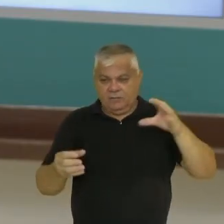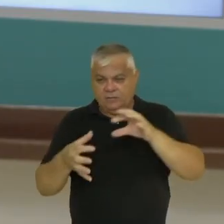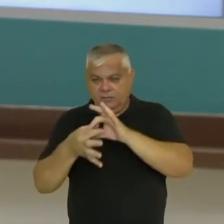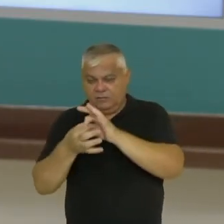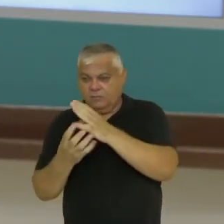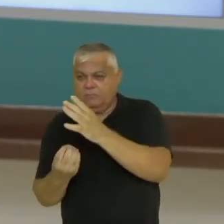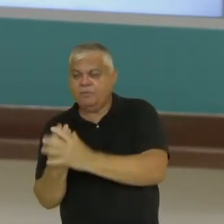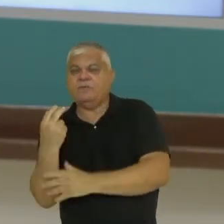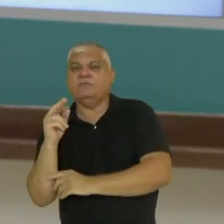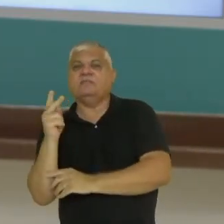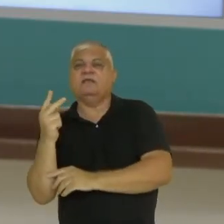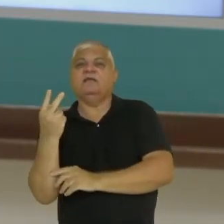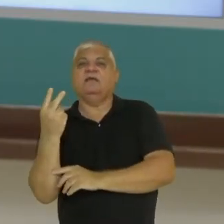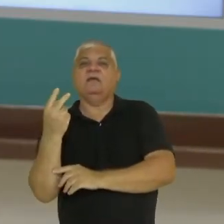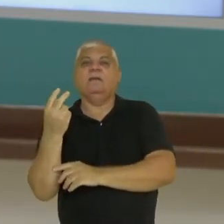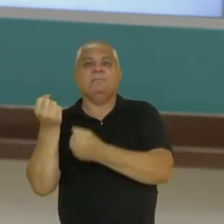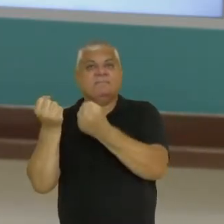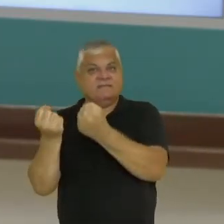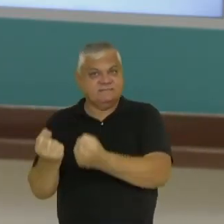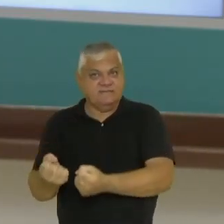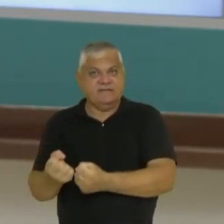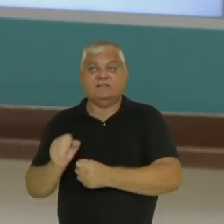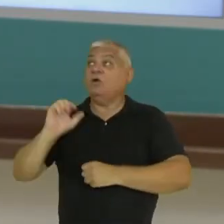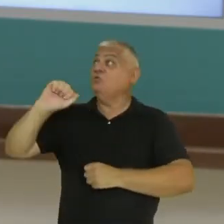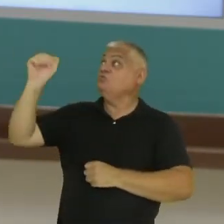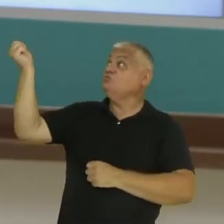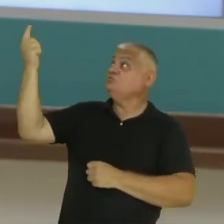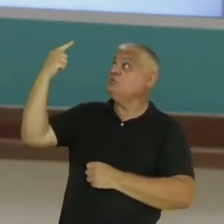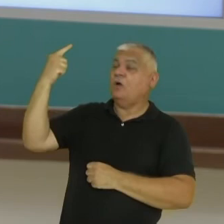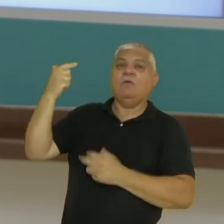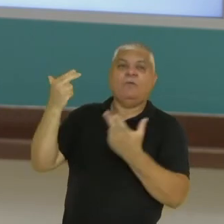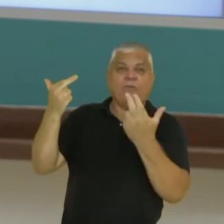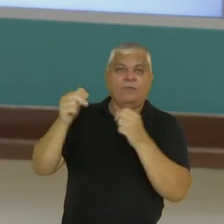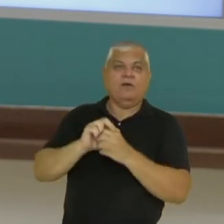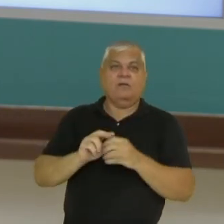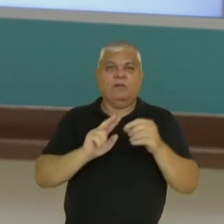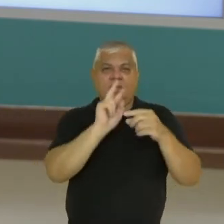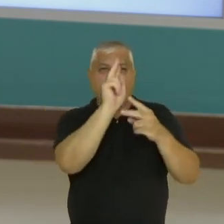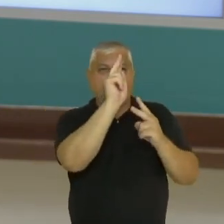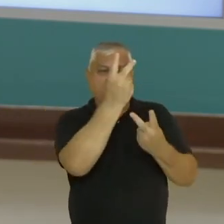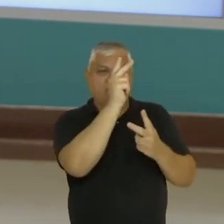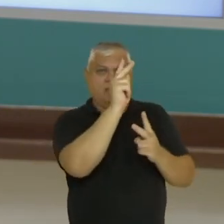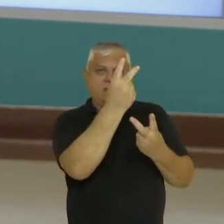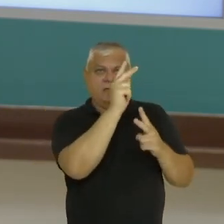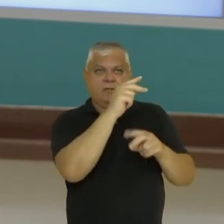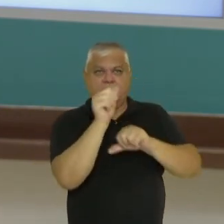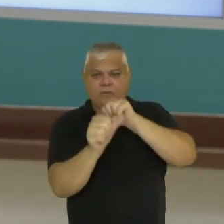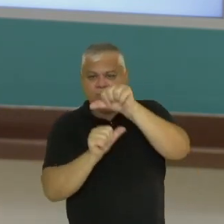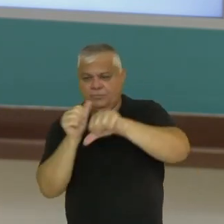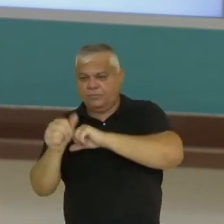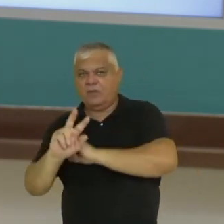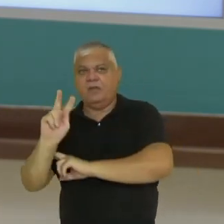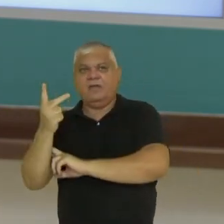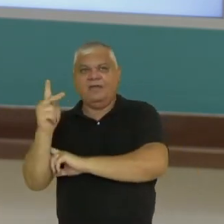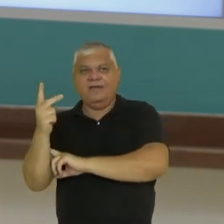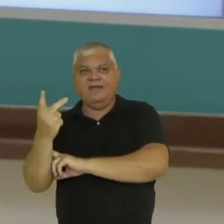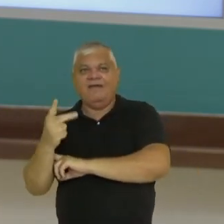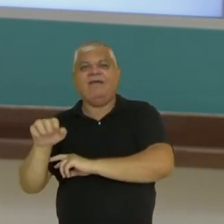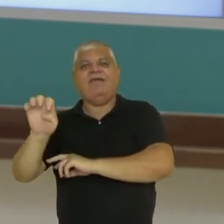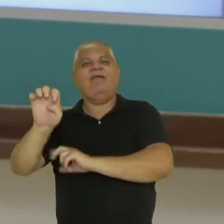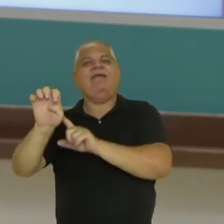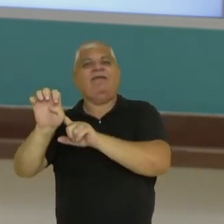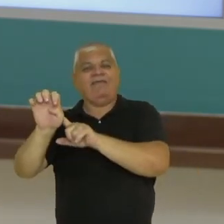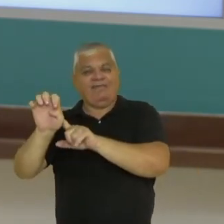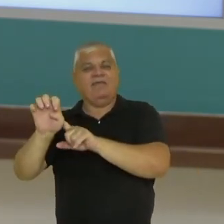mais pesado. Isso acontece lá no Sol, como por exemplo aqui a união do hidrogênio formando hélio e também tendo energia como